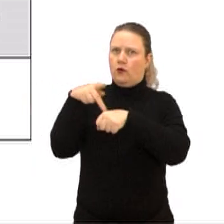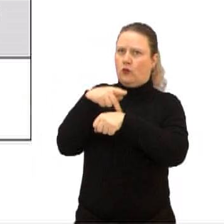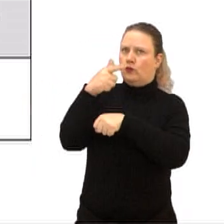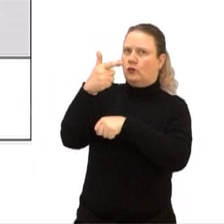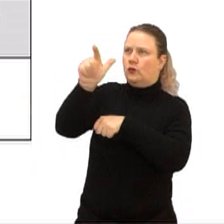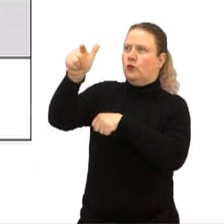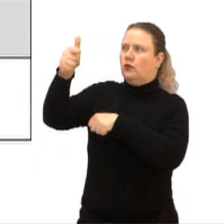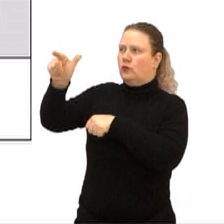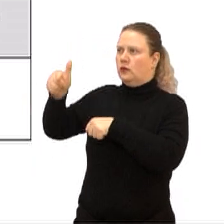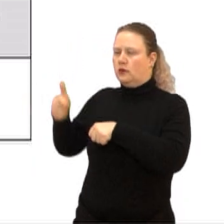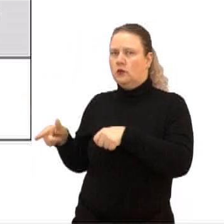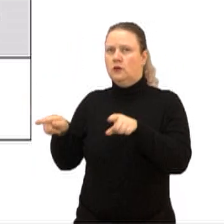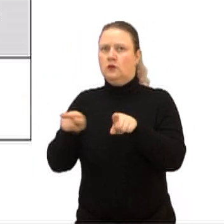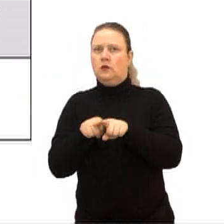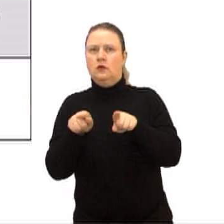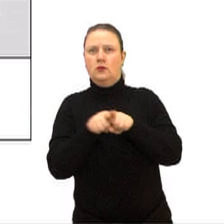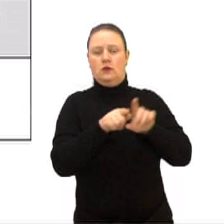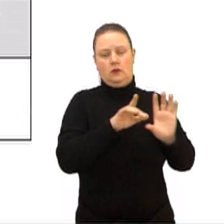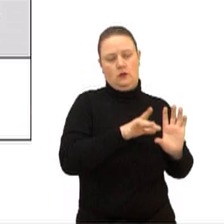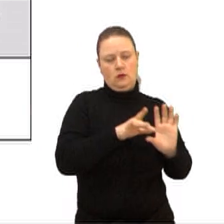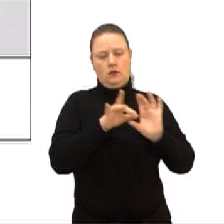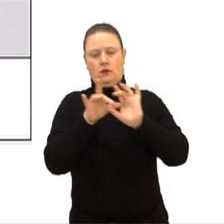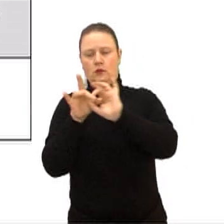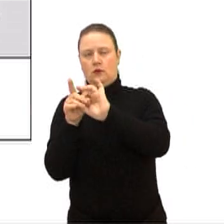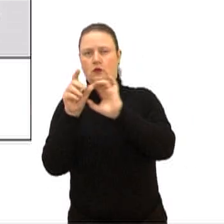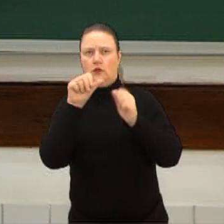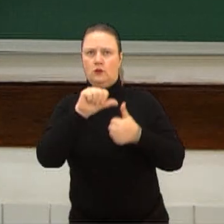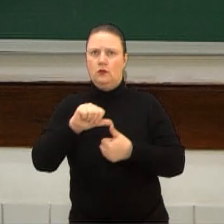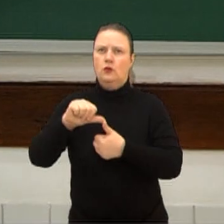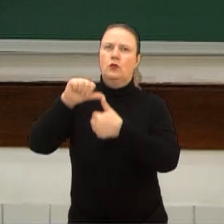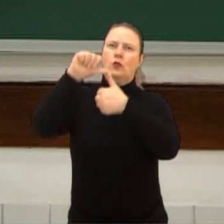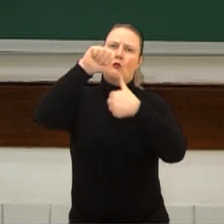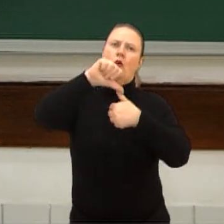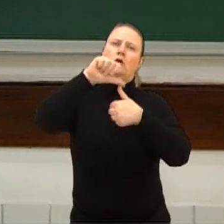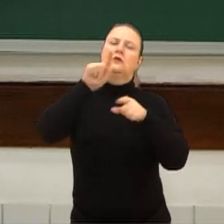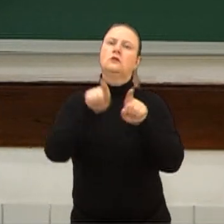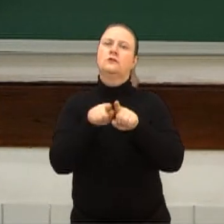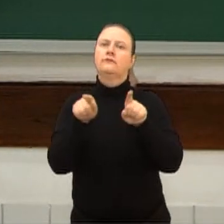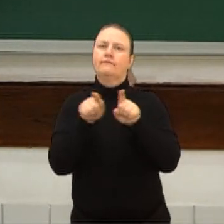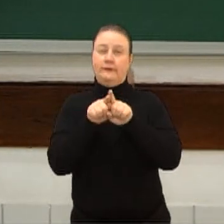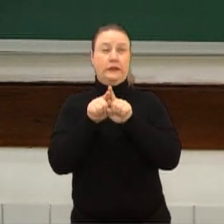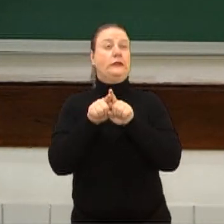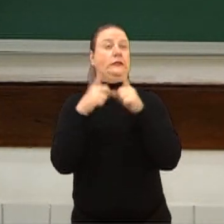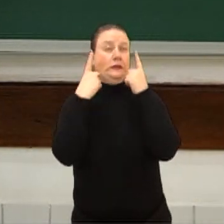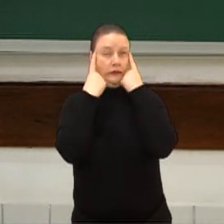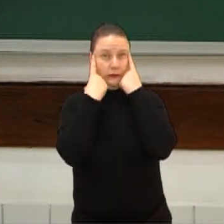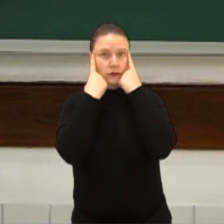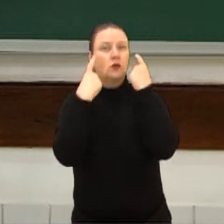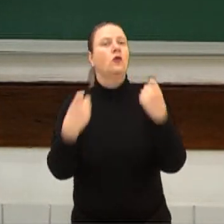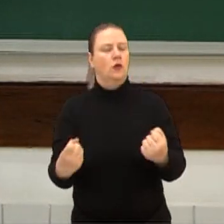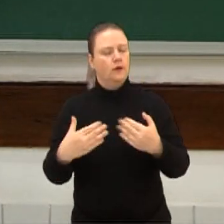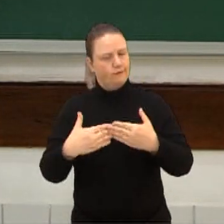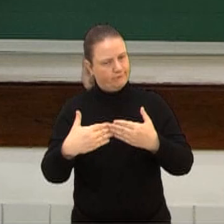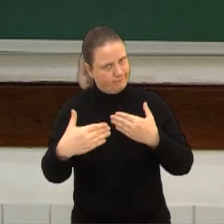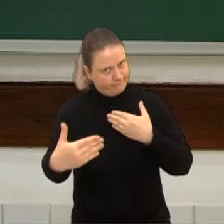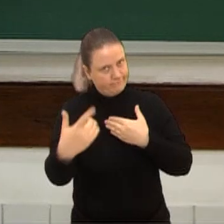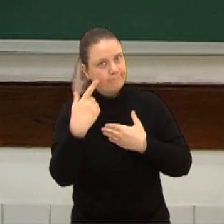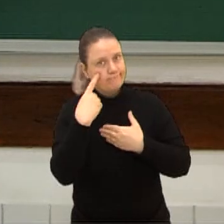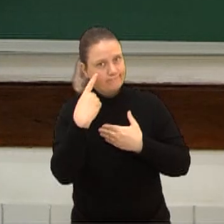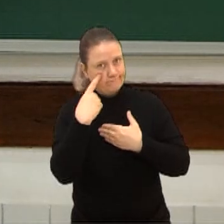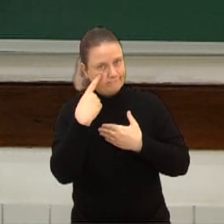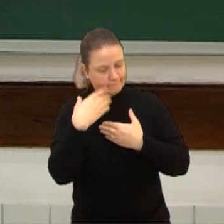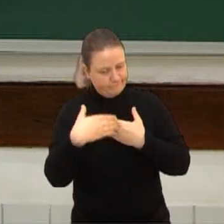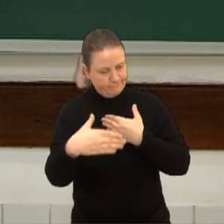na maioria das vezes, dentro do contexto América Central, foi até violento, como nós vamos ver na sequência. Para que isso